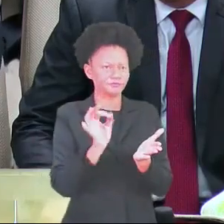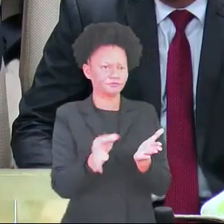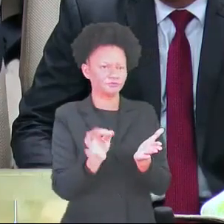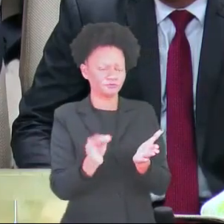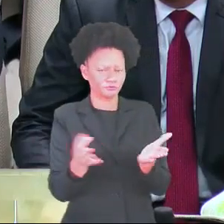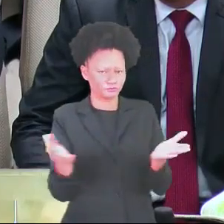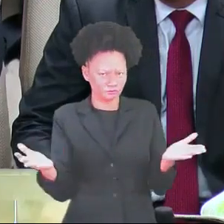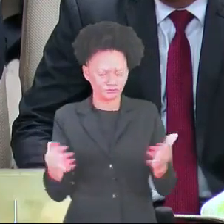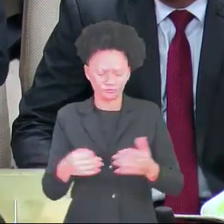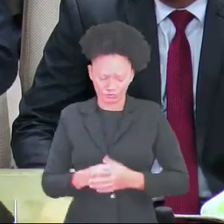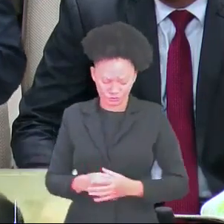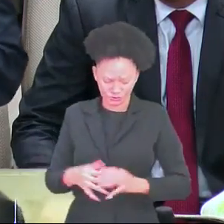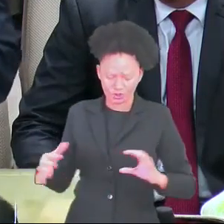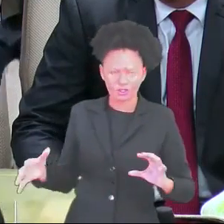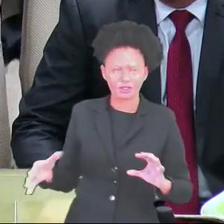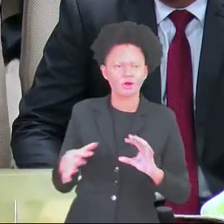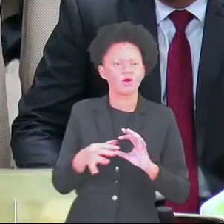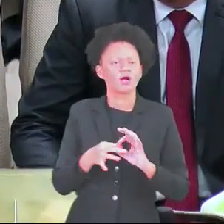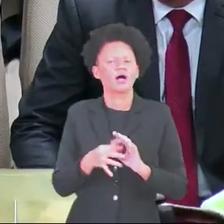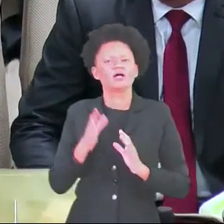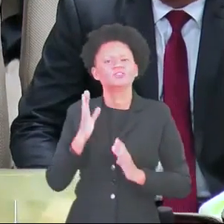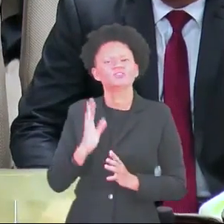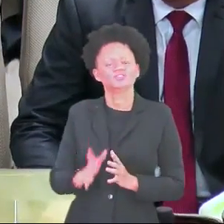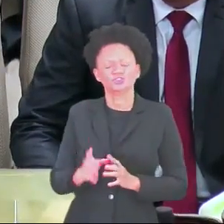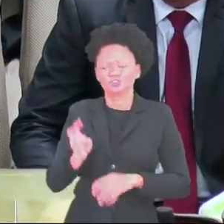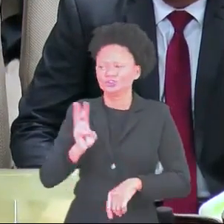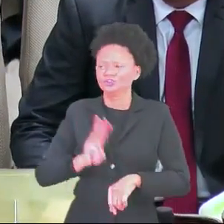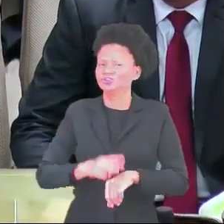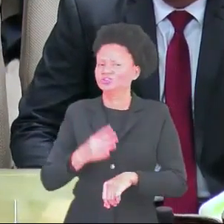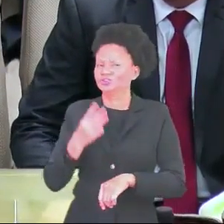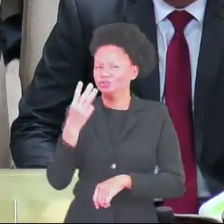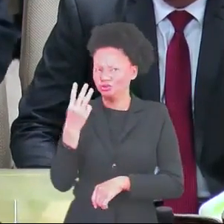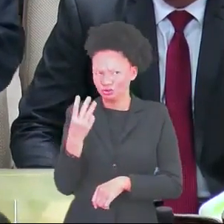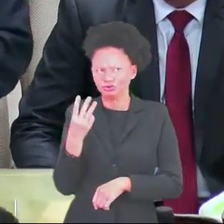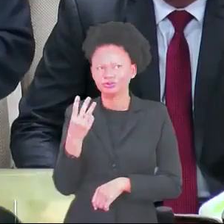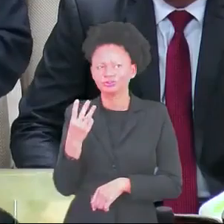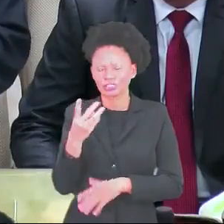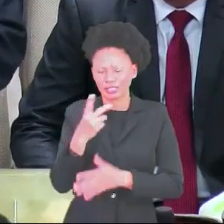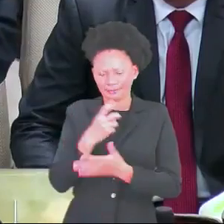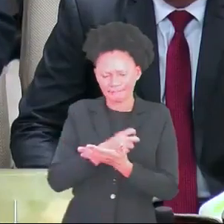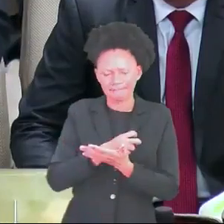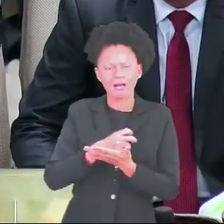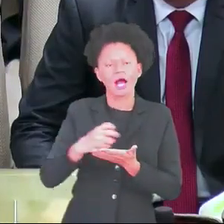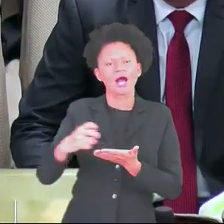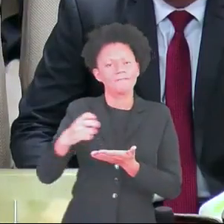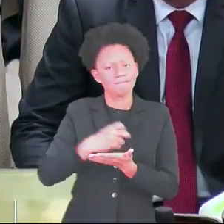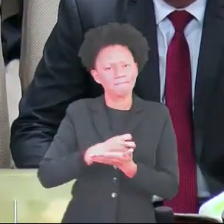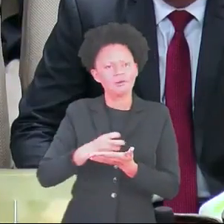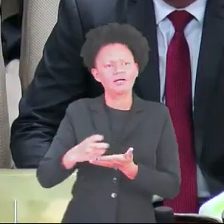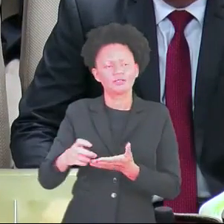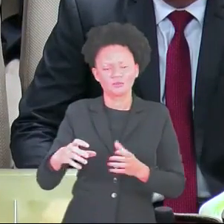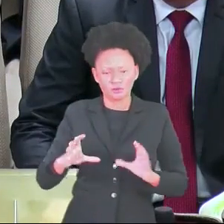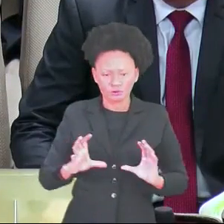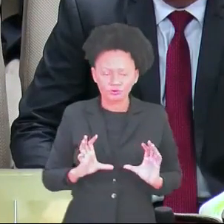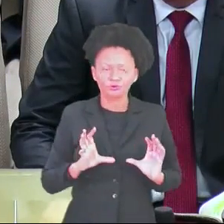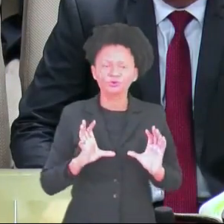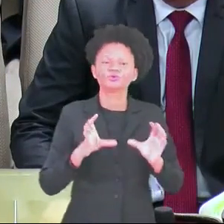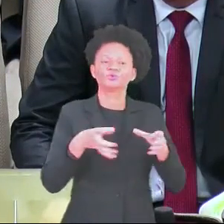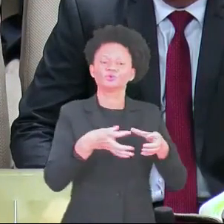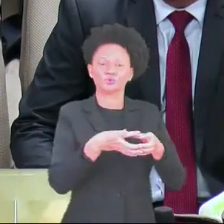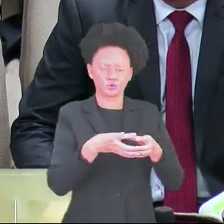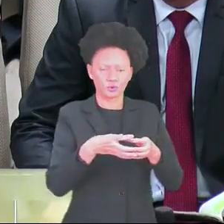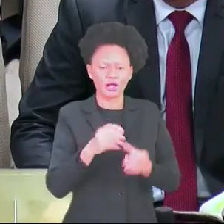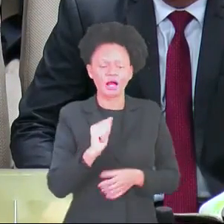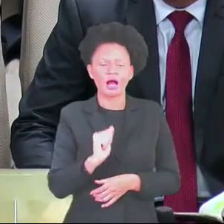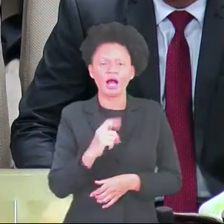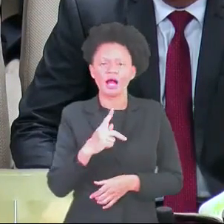estamos fazendo parte, já por 3 mandatos consecutivos, na comissão de apologética, e a gente